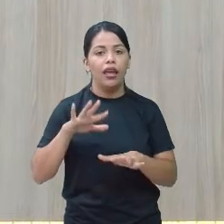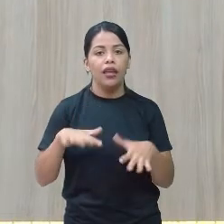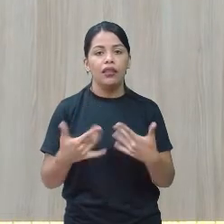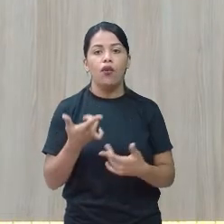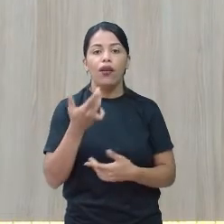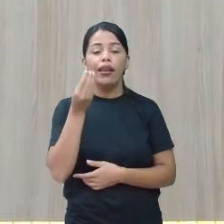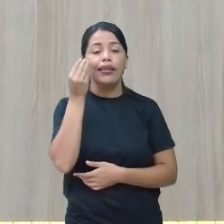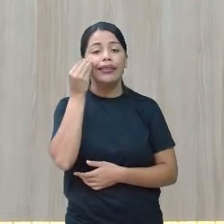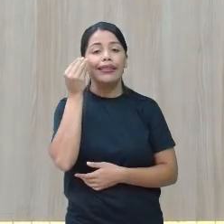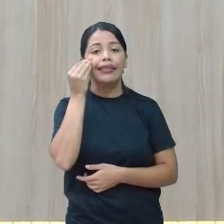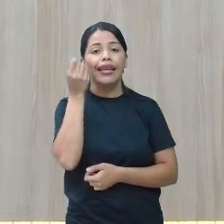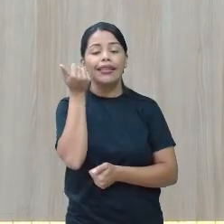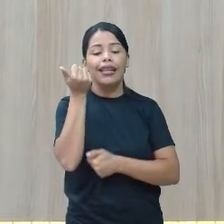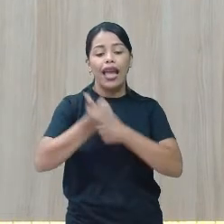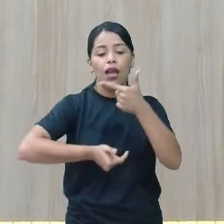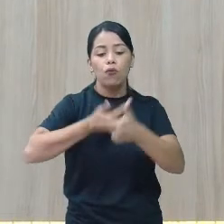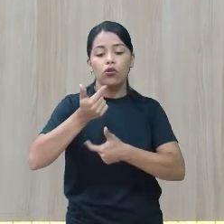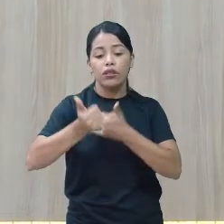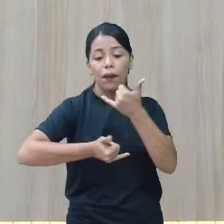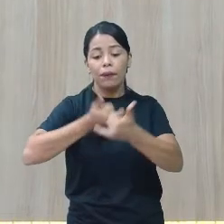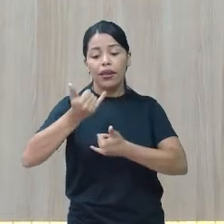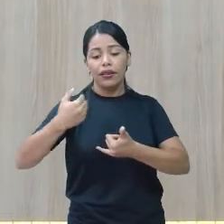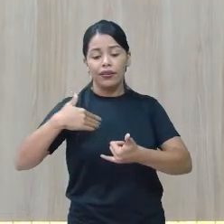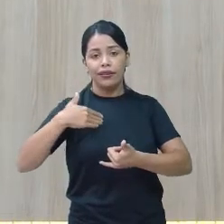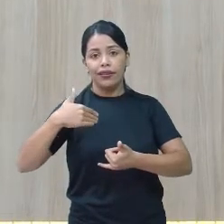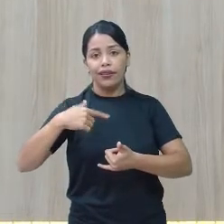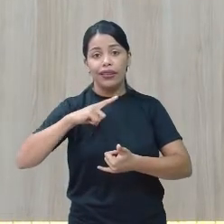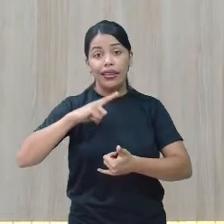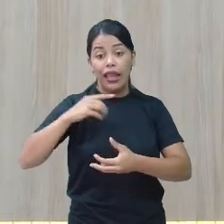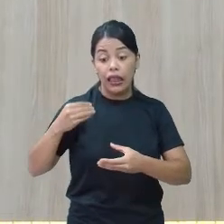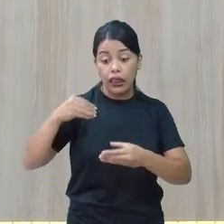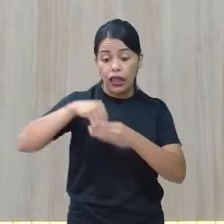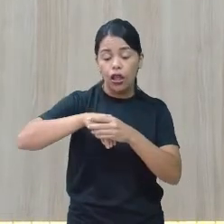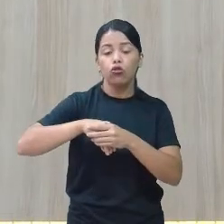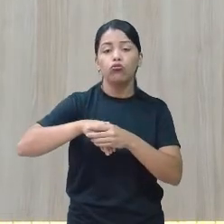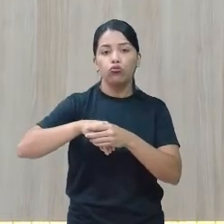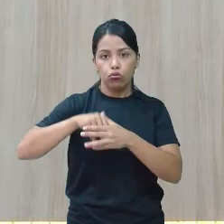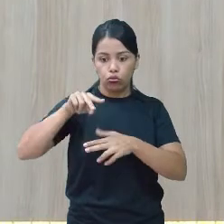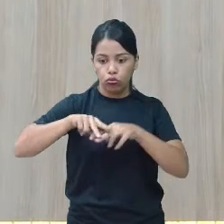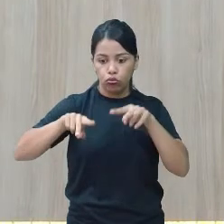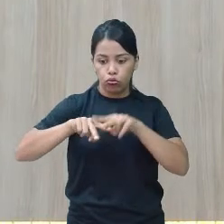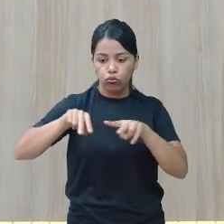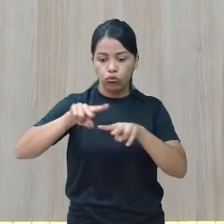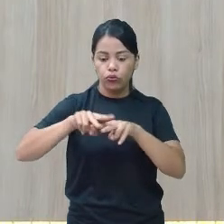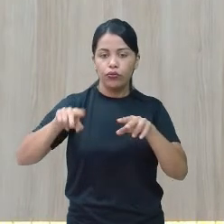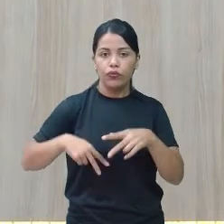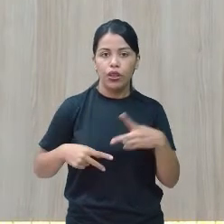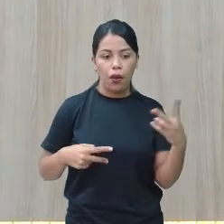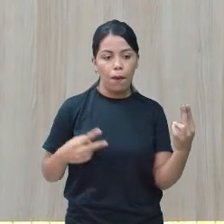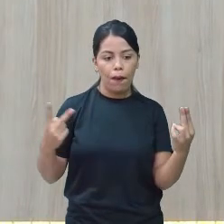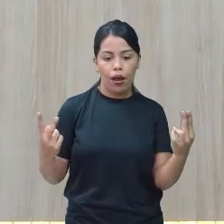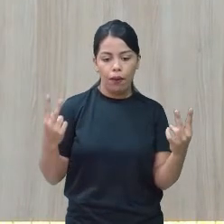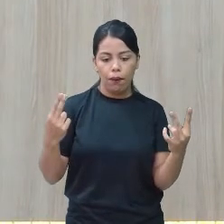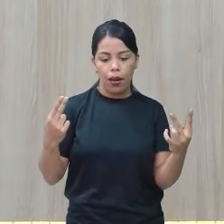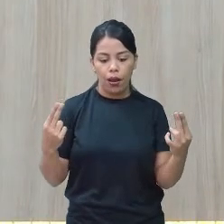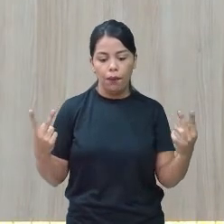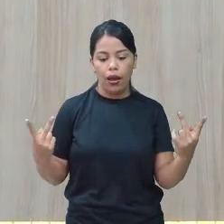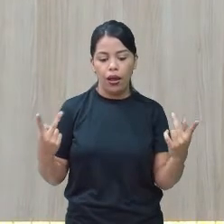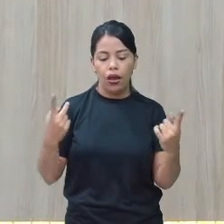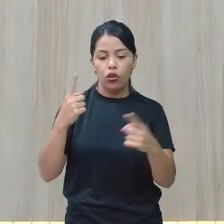essa brincadeira que acontece no São João, em que um par fica aí trocando com o outro para decidir